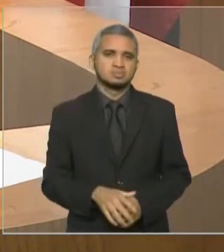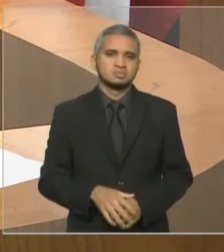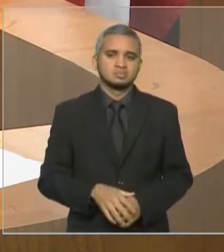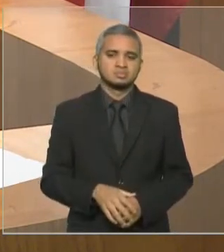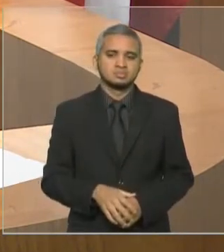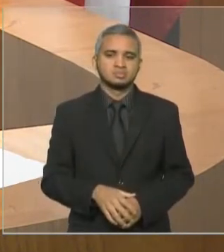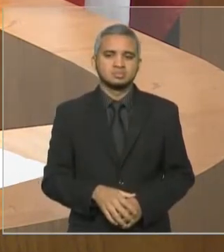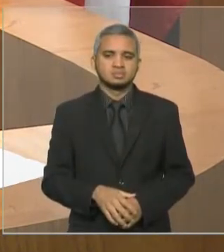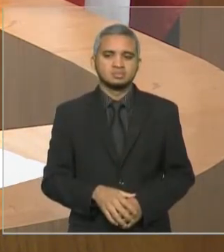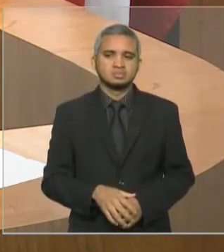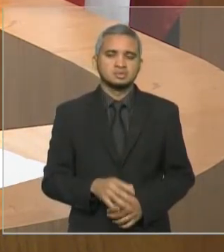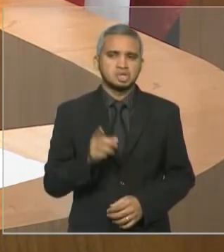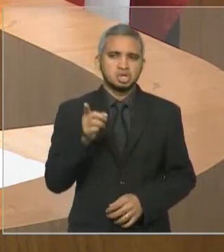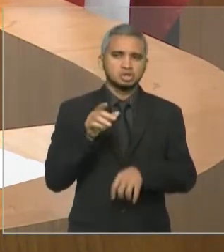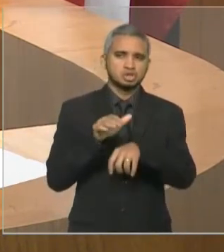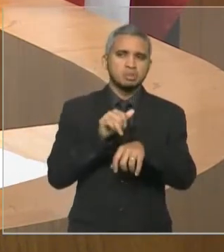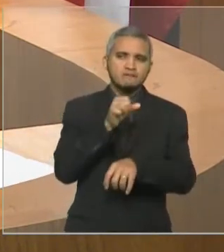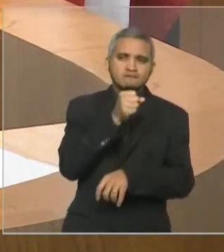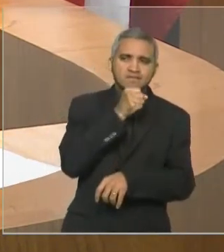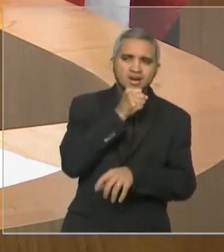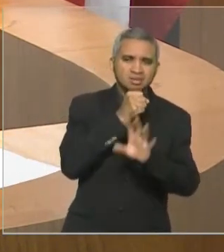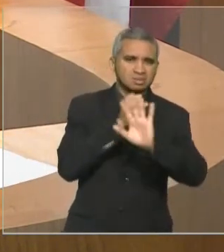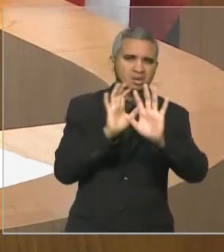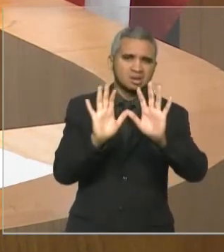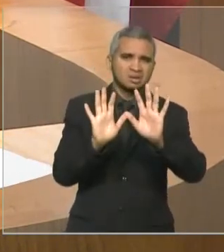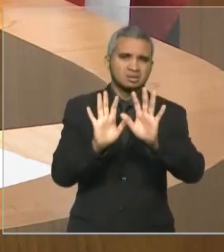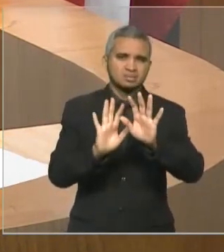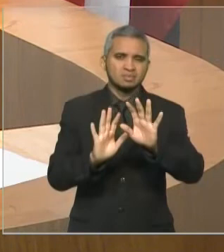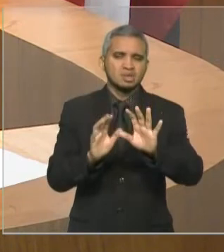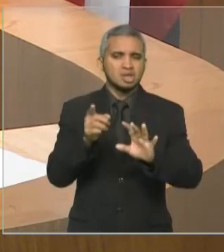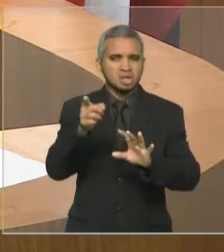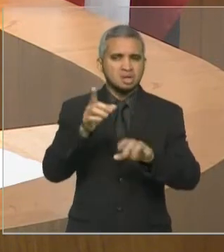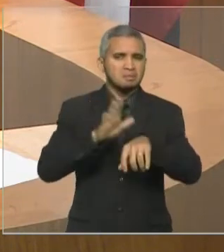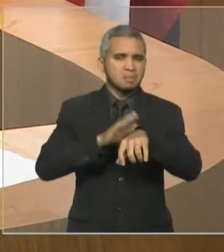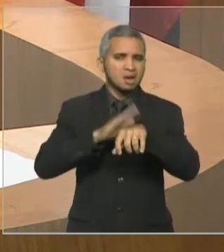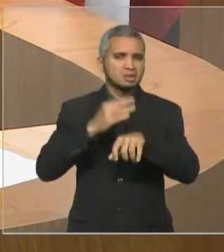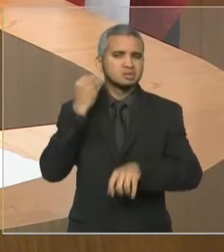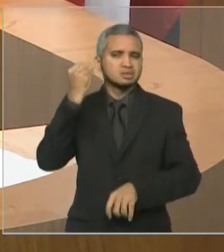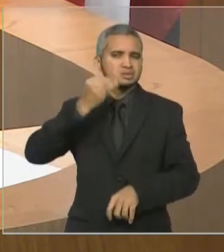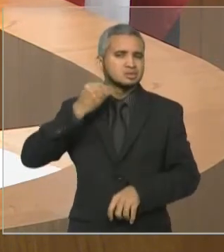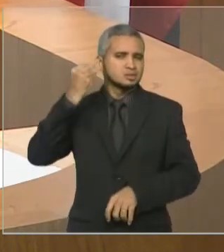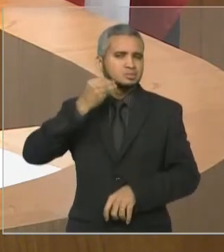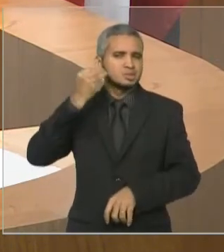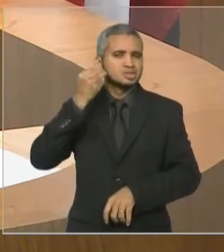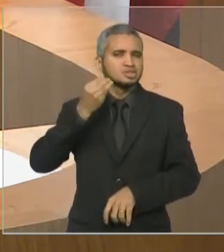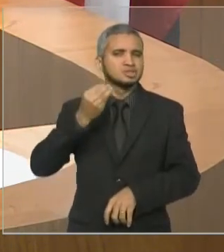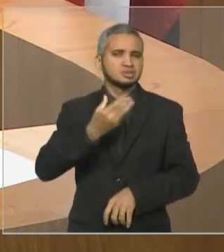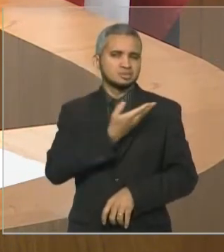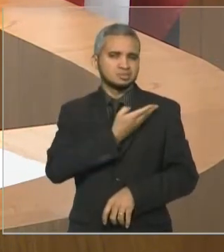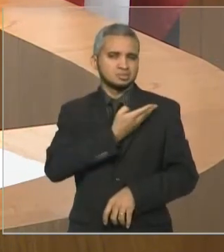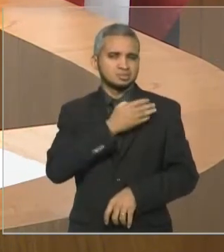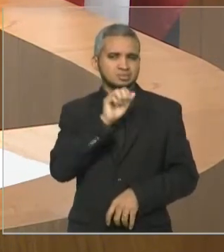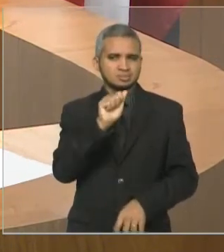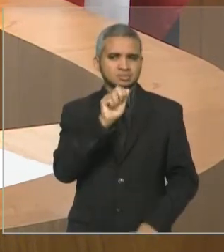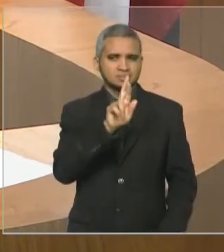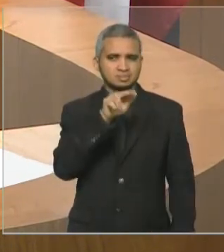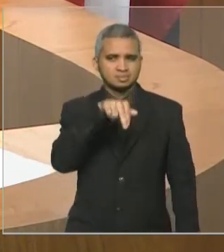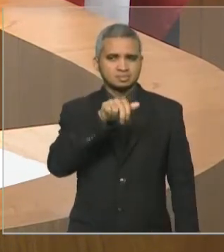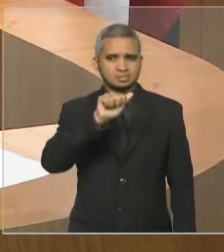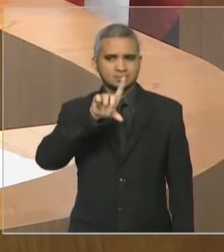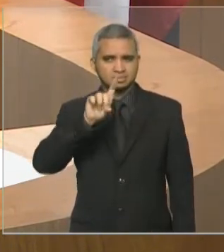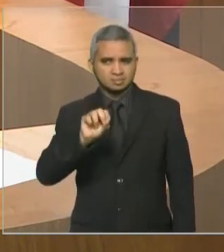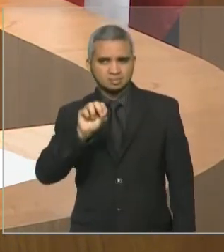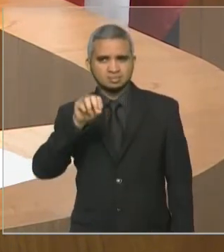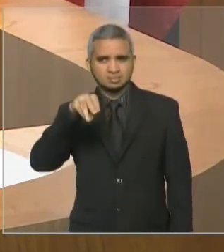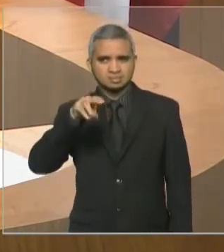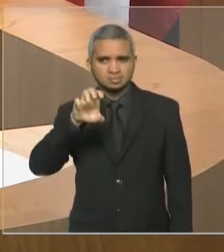ninguém entender como um tom pejorativo, eu digo os mais experientes. Então, meu amigo Arnaldo, nós temos a obrigação